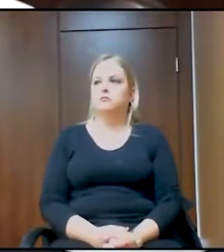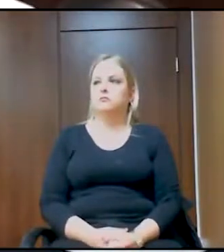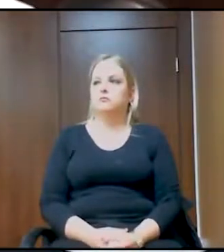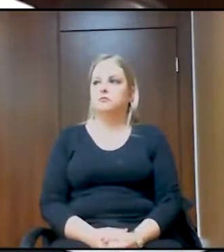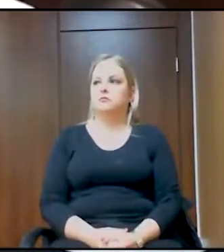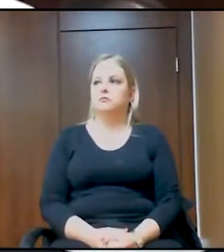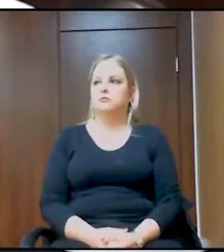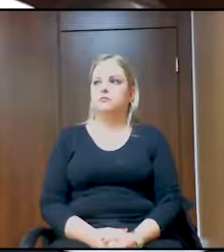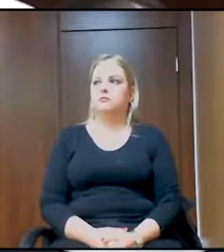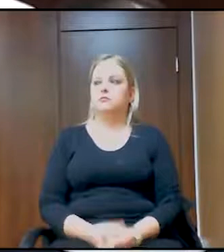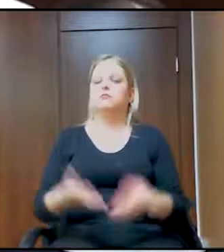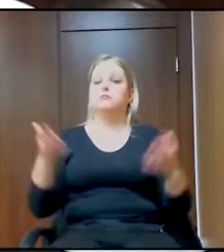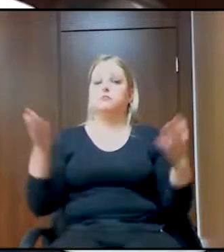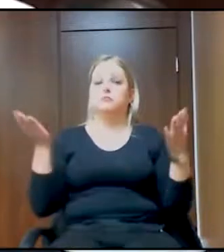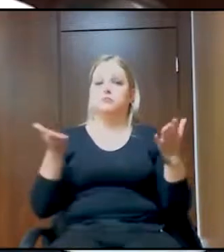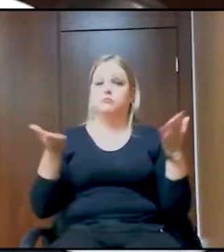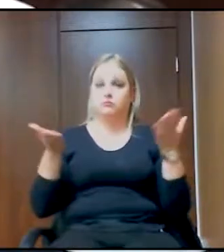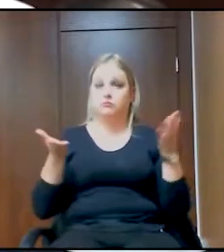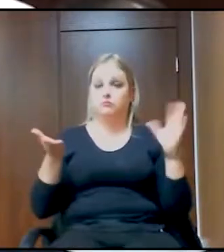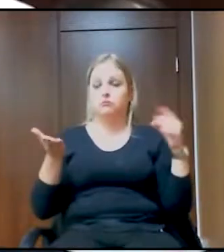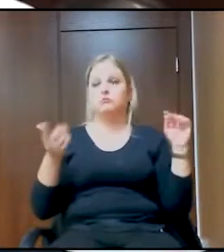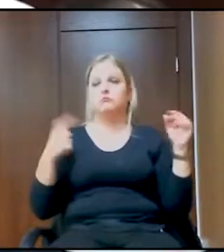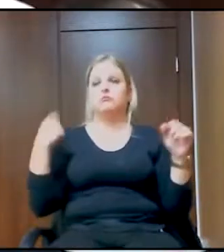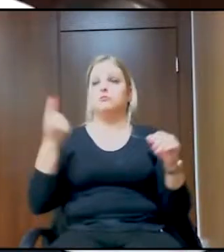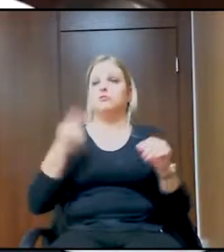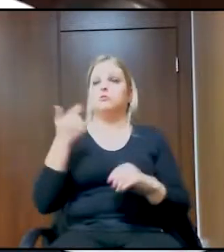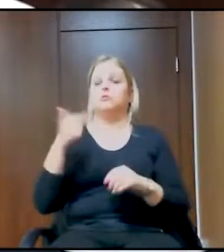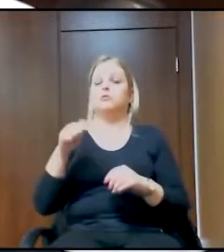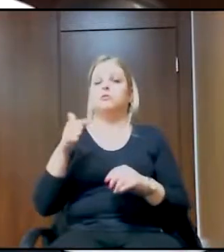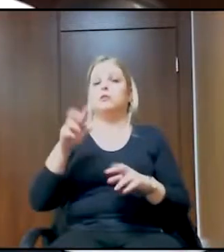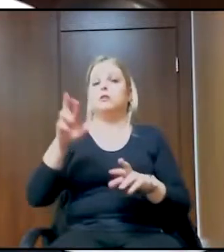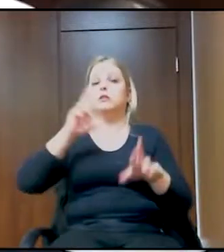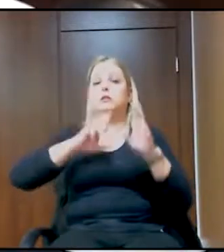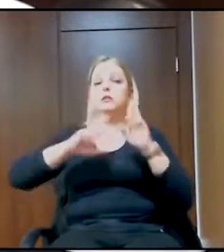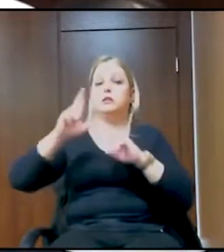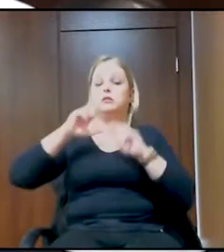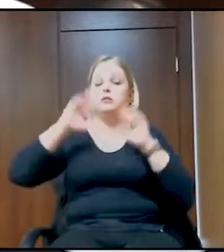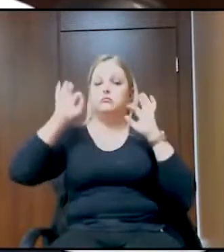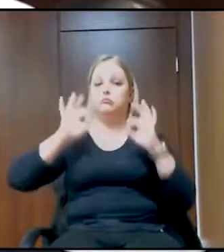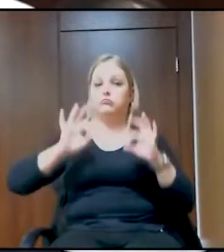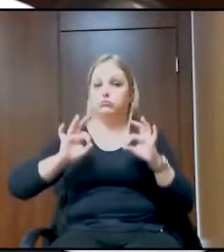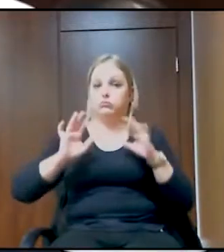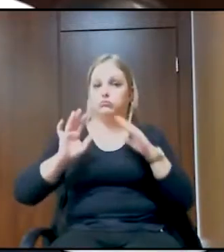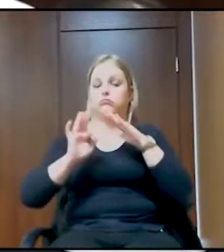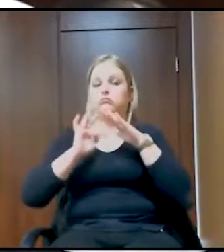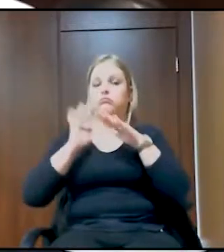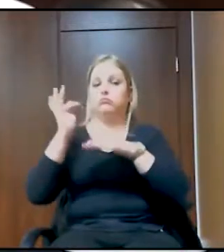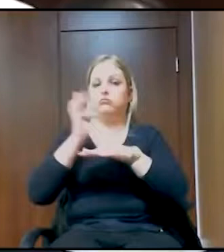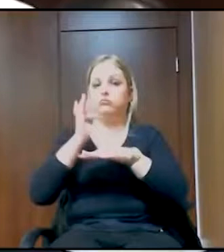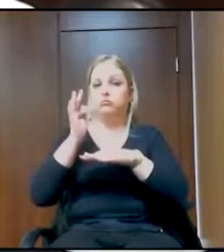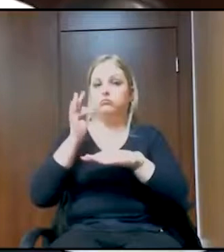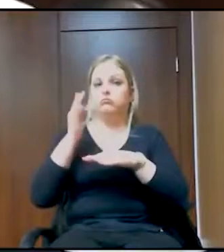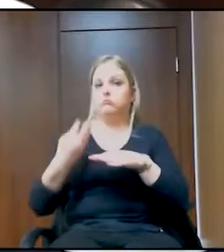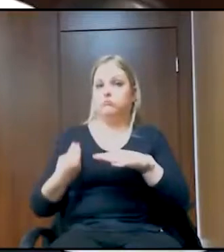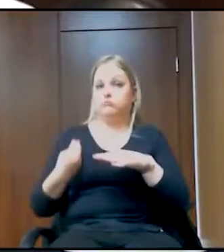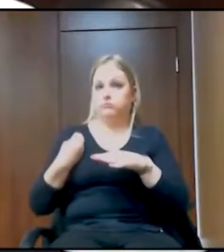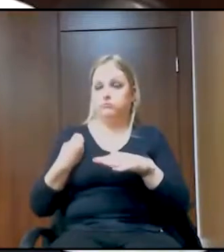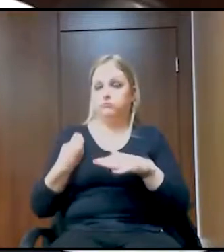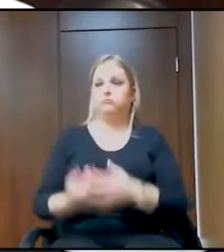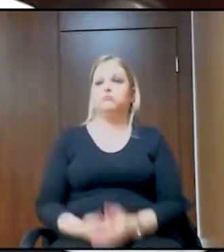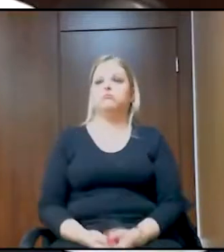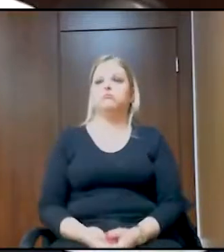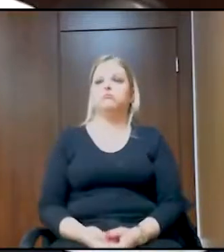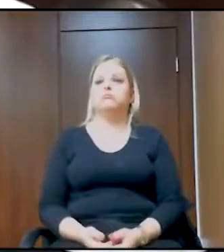E, bem, por hora a gente não teve respostas formais das outras secretarias confirmando presença.